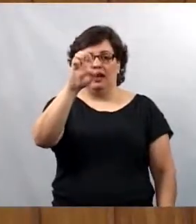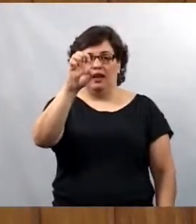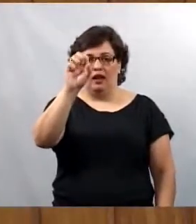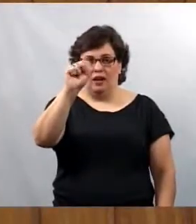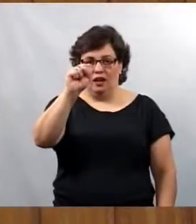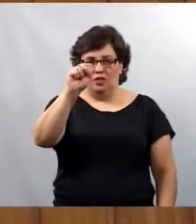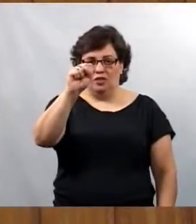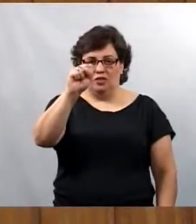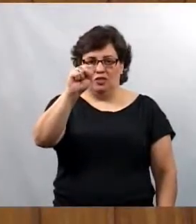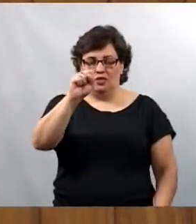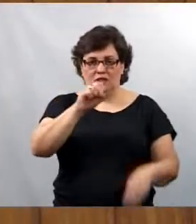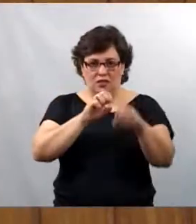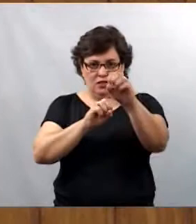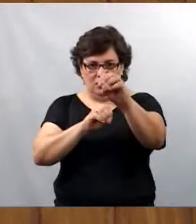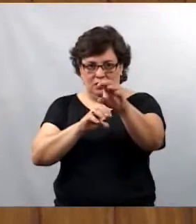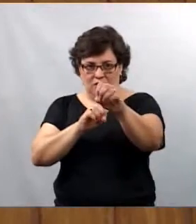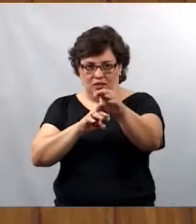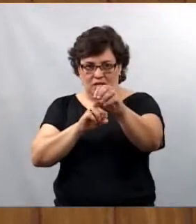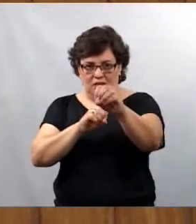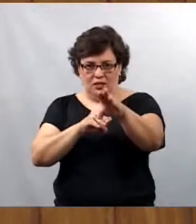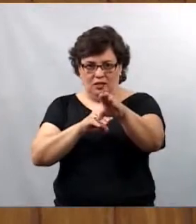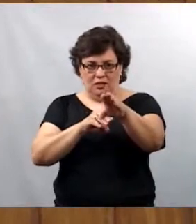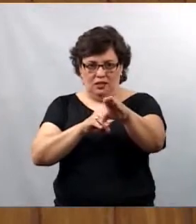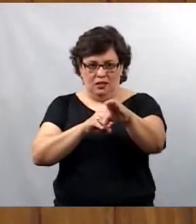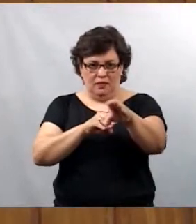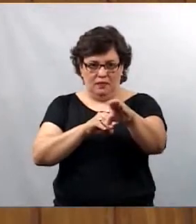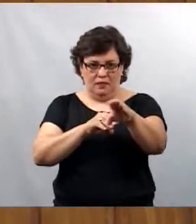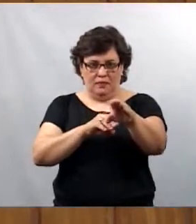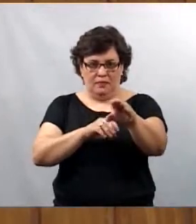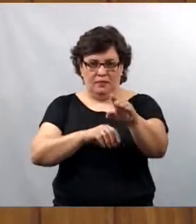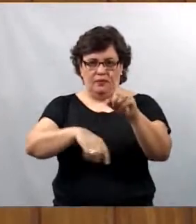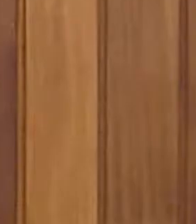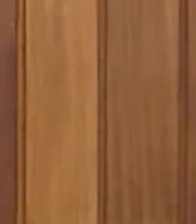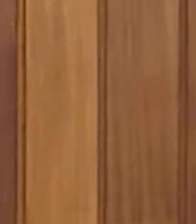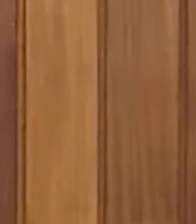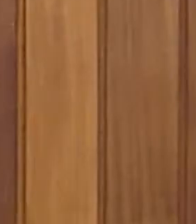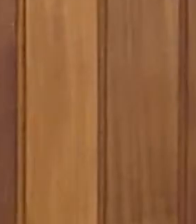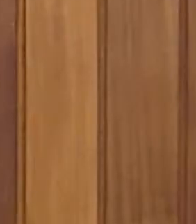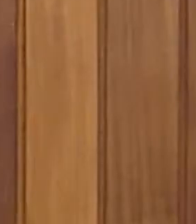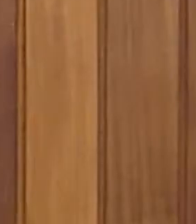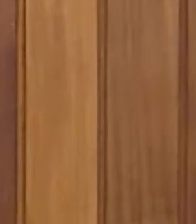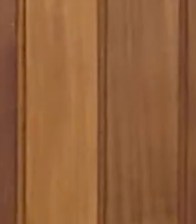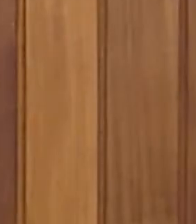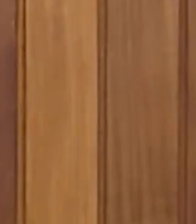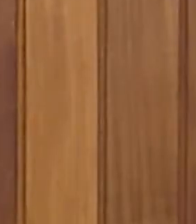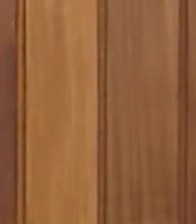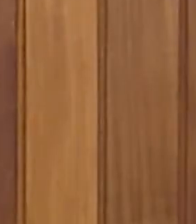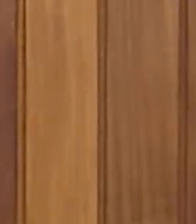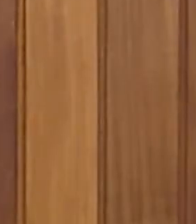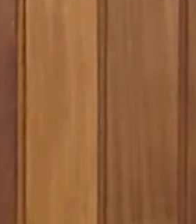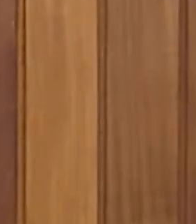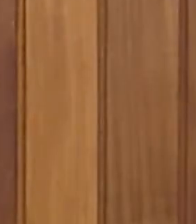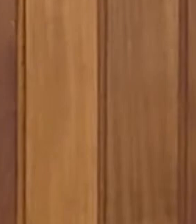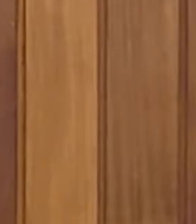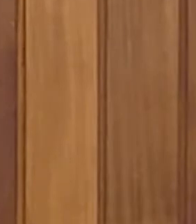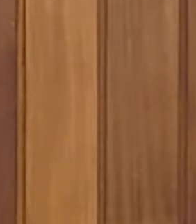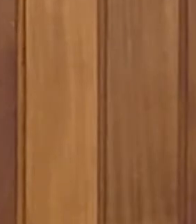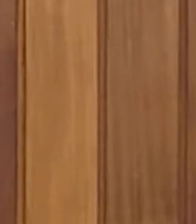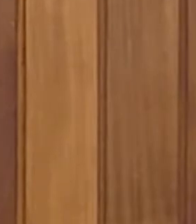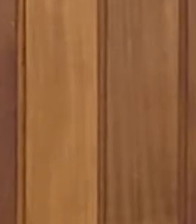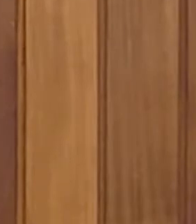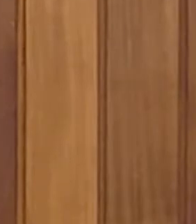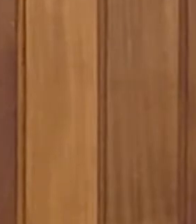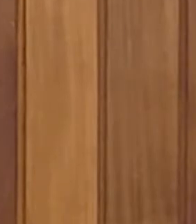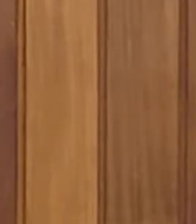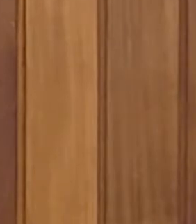pluviais em construções acima de 750 m os dados foi aprovado ainda projeto do vereador Marcos